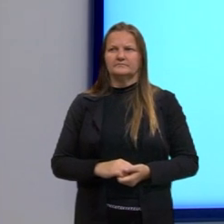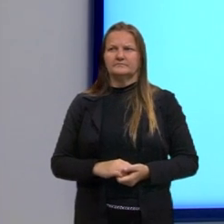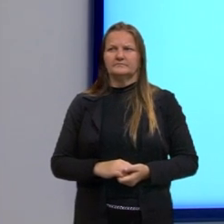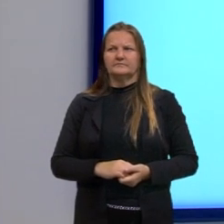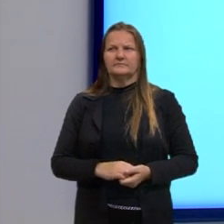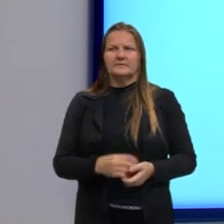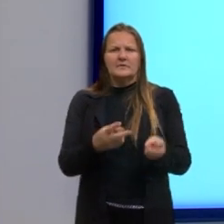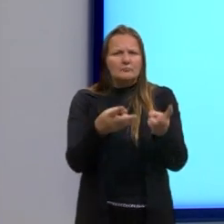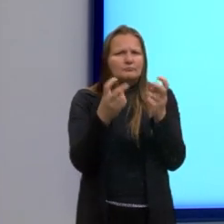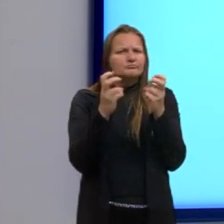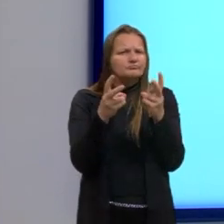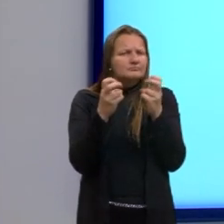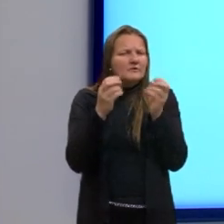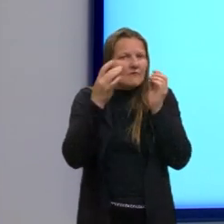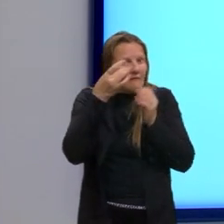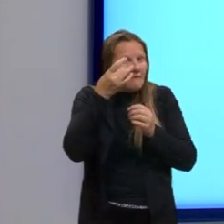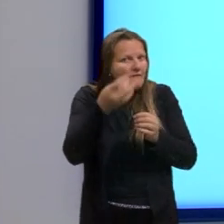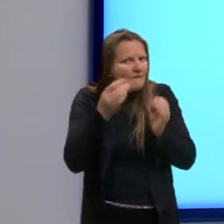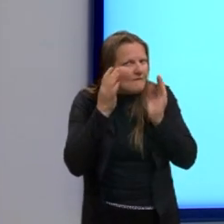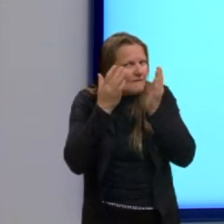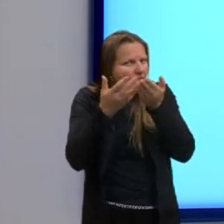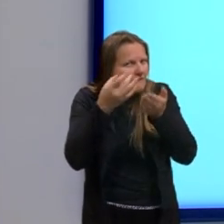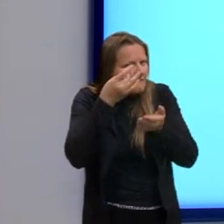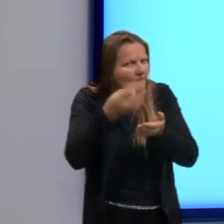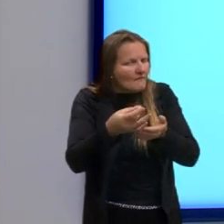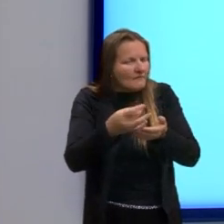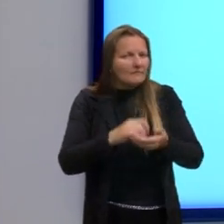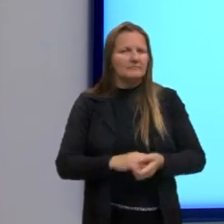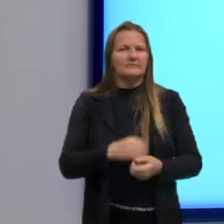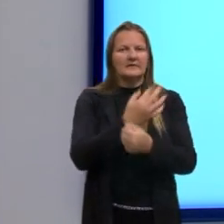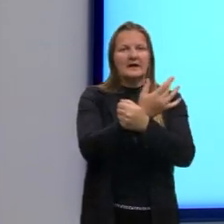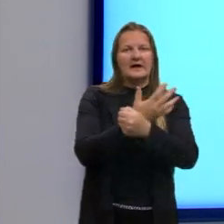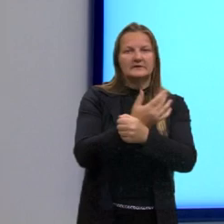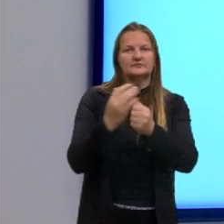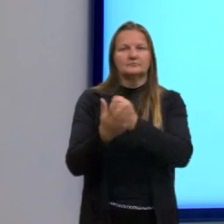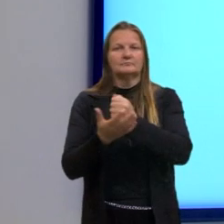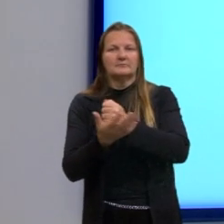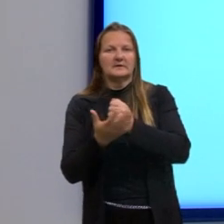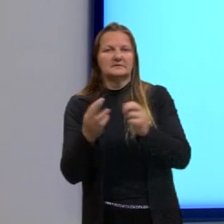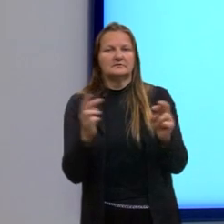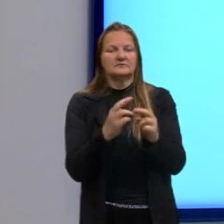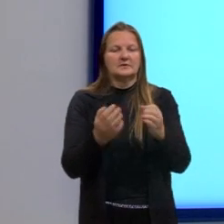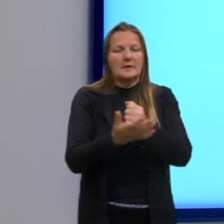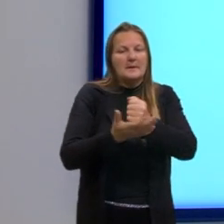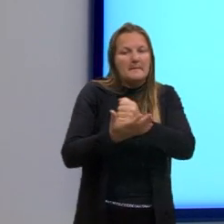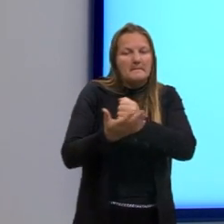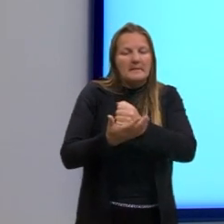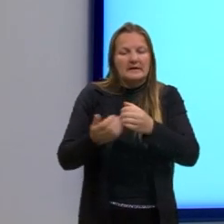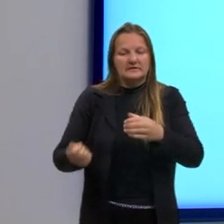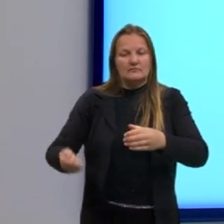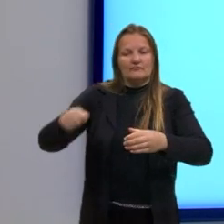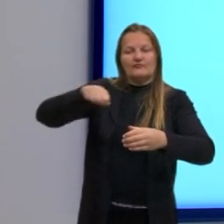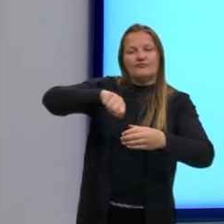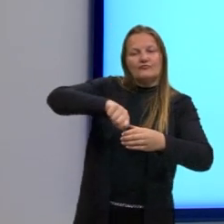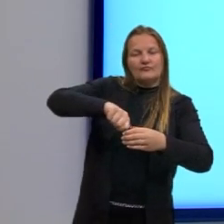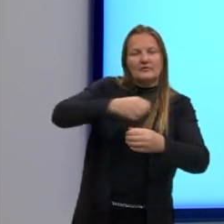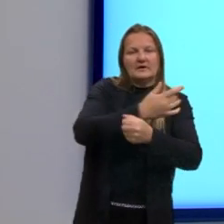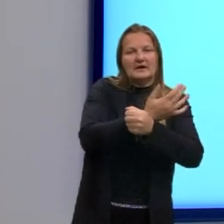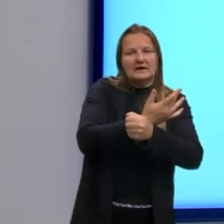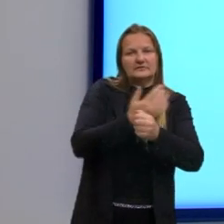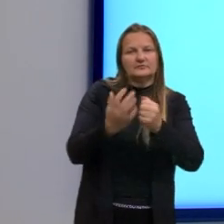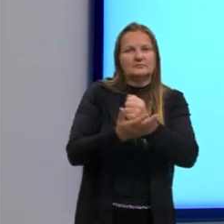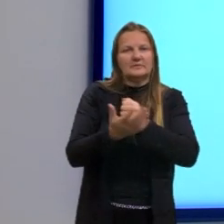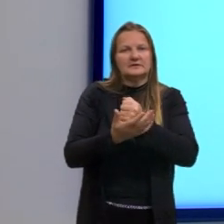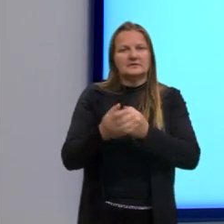que precisava ser focado na questão reação ácido-base se eu tenho uma base que é o reagente e a reação ácido base